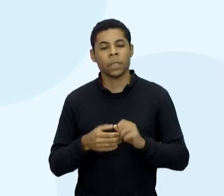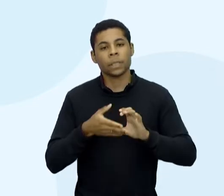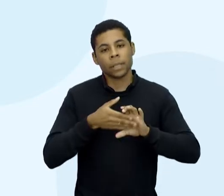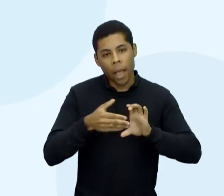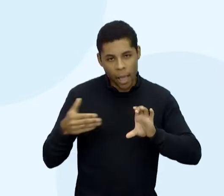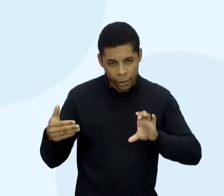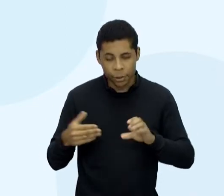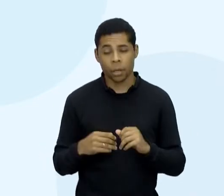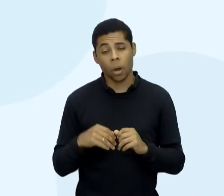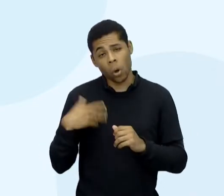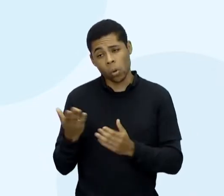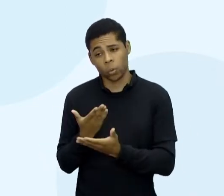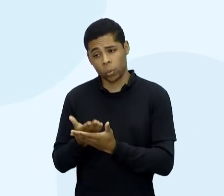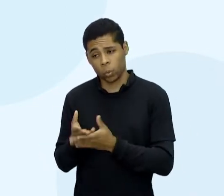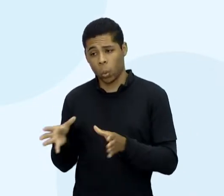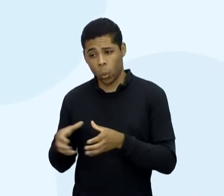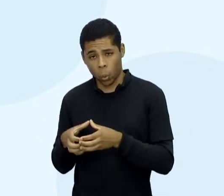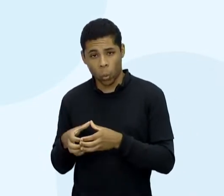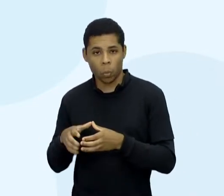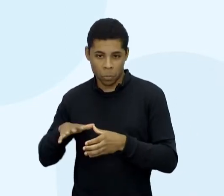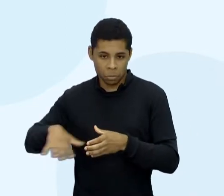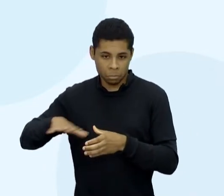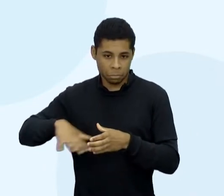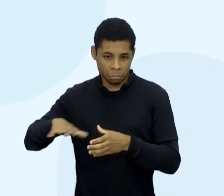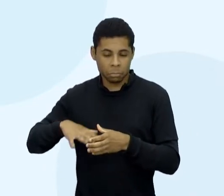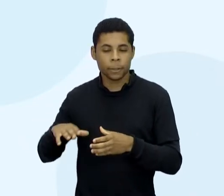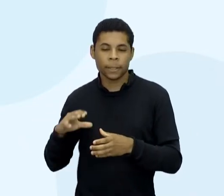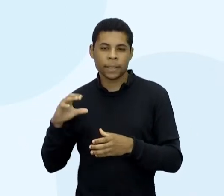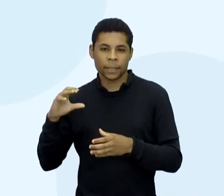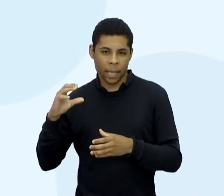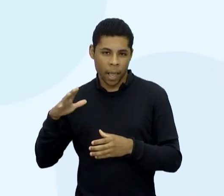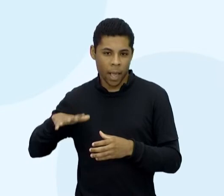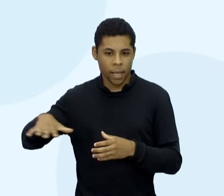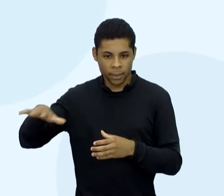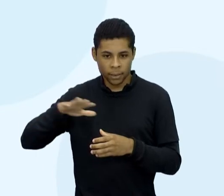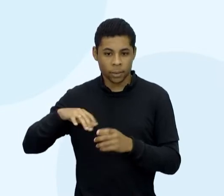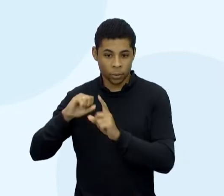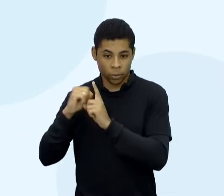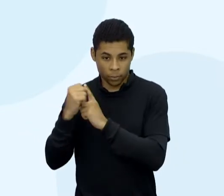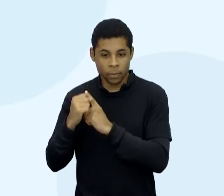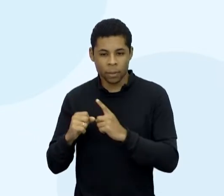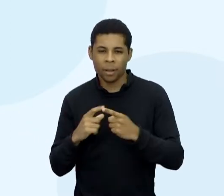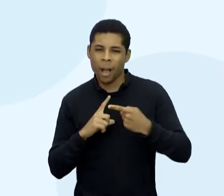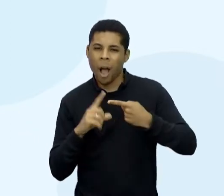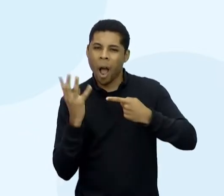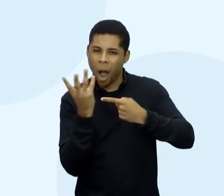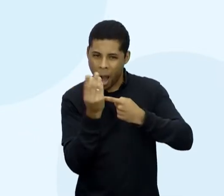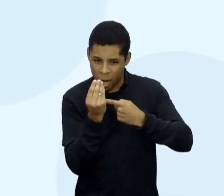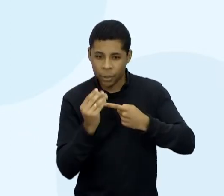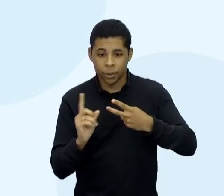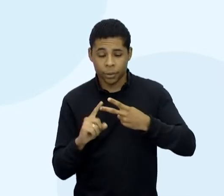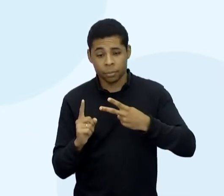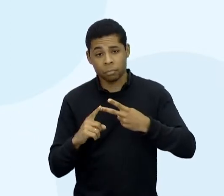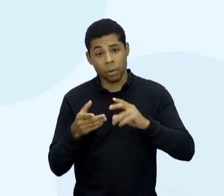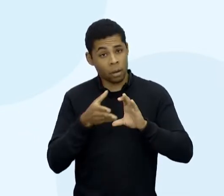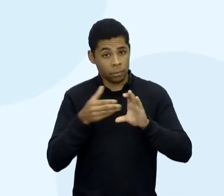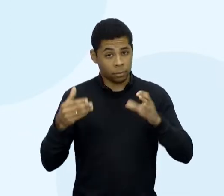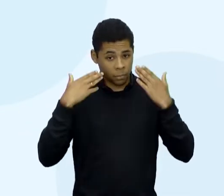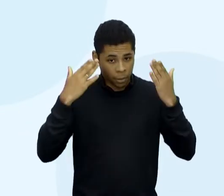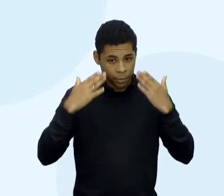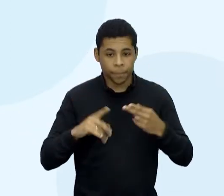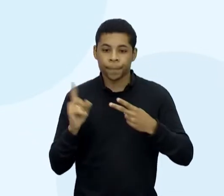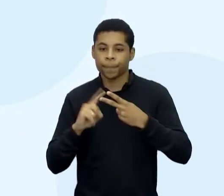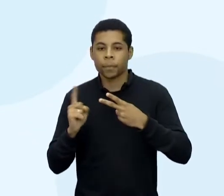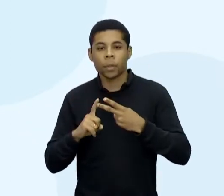grupos sociais, aquilo que a gente chama de ciência sociológica, e ela também pode ter uma